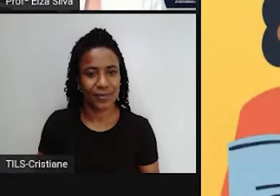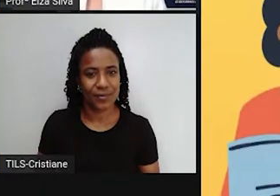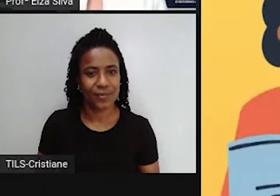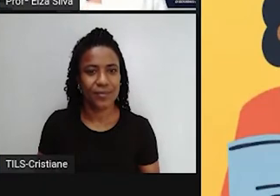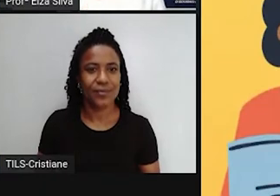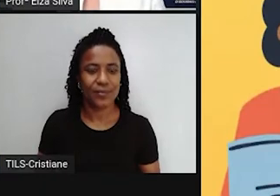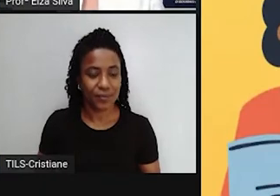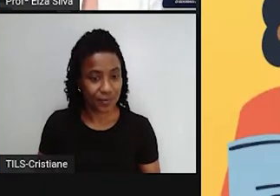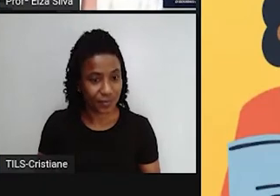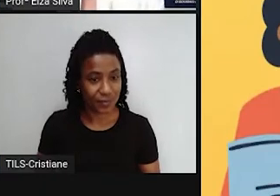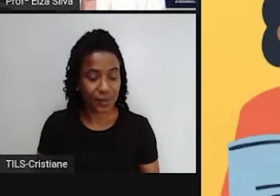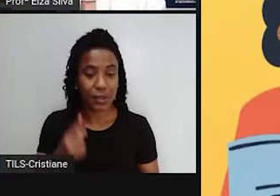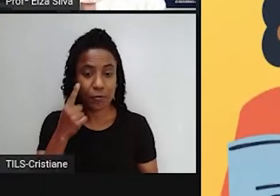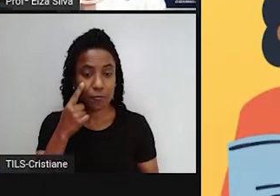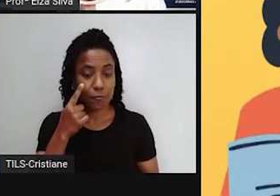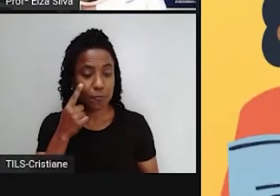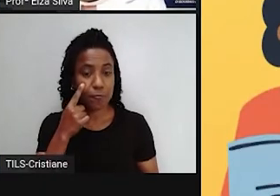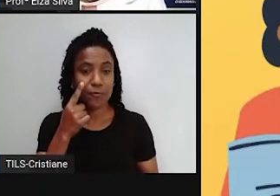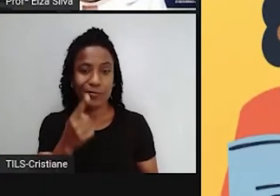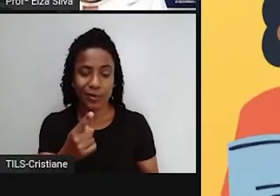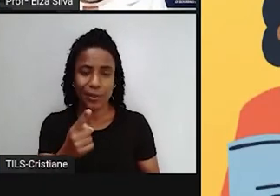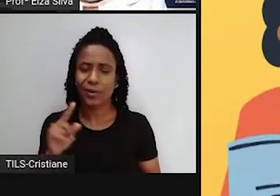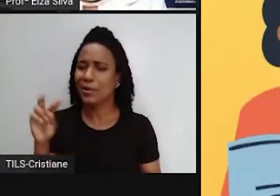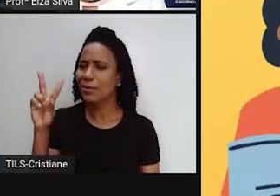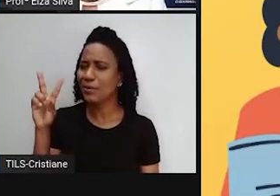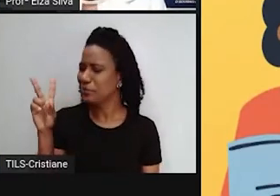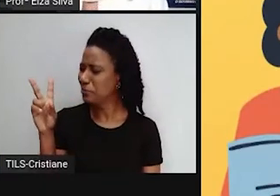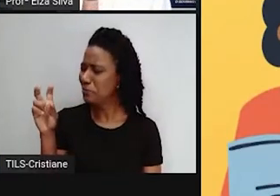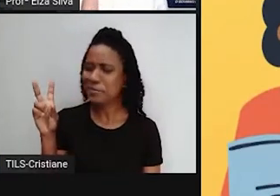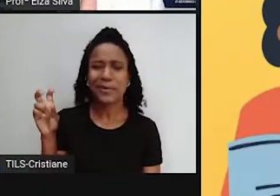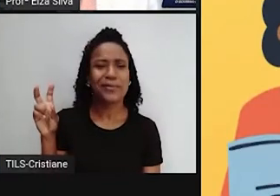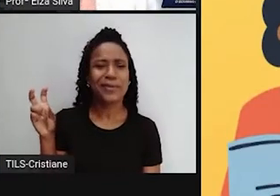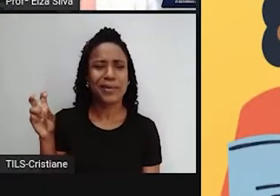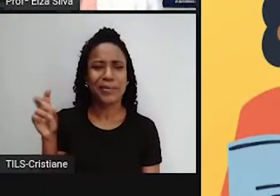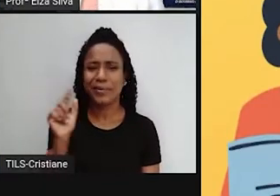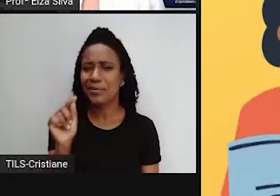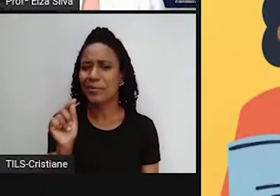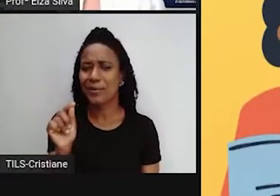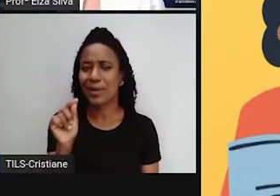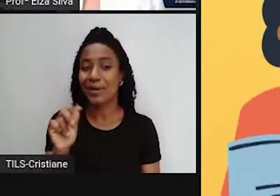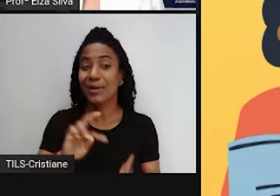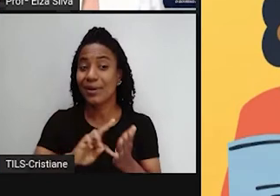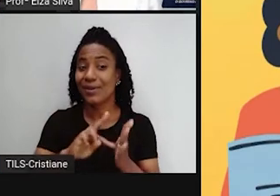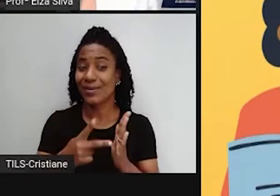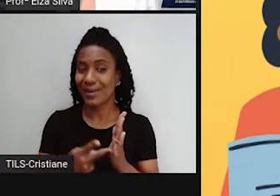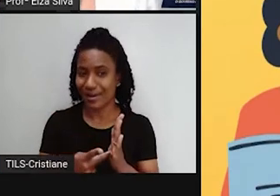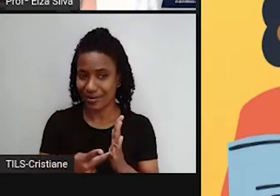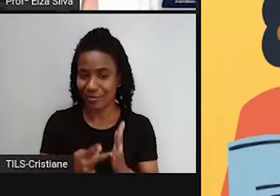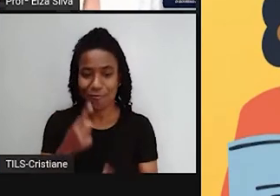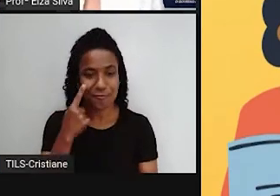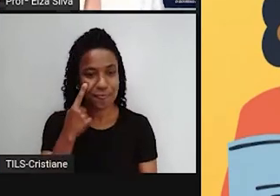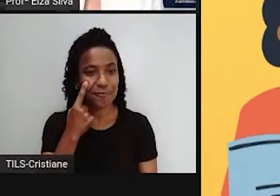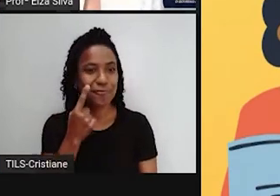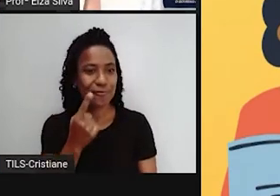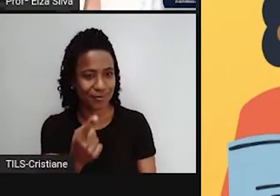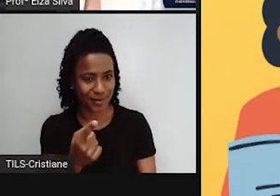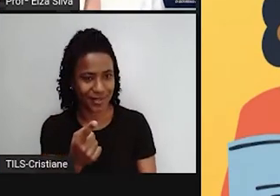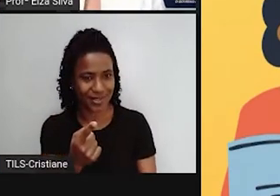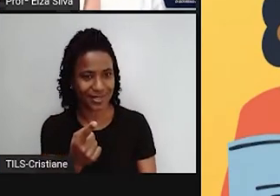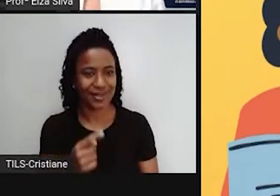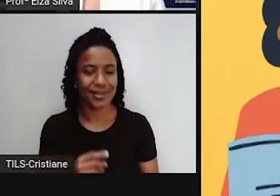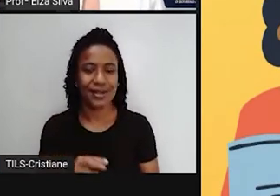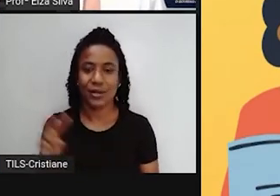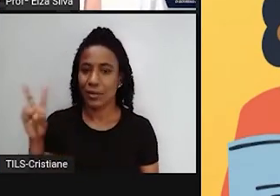Vamos conversar um pouquinho, então, sobre estes provérbios. Vejam aqui este primeiro provérbio, como eu já disse antes,